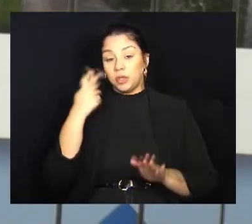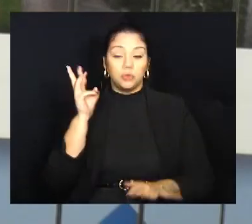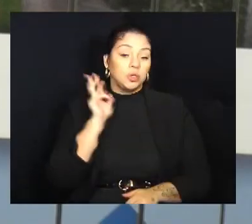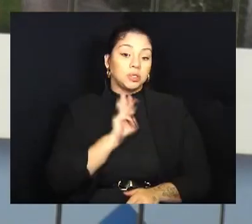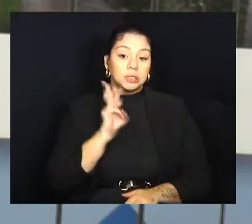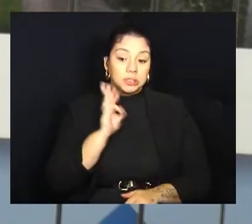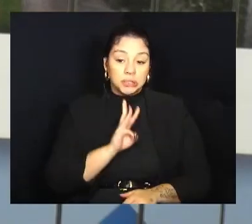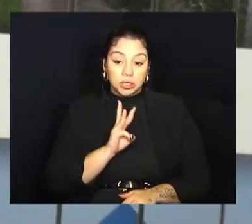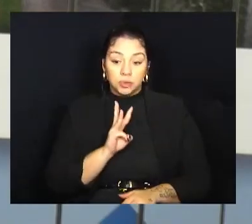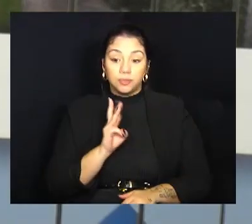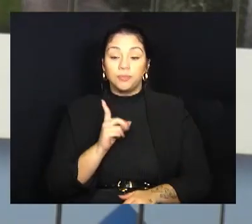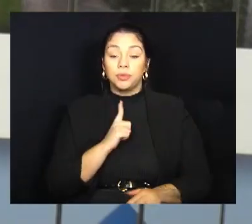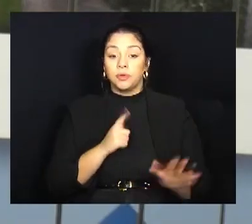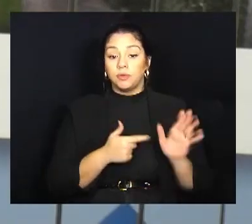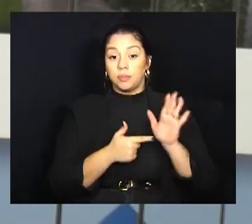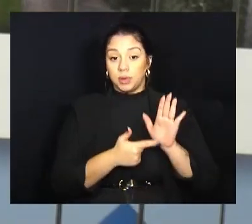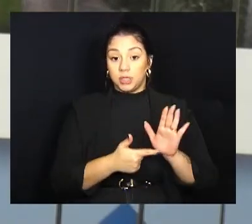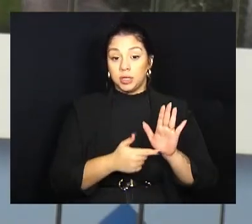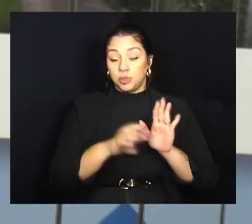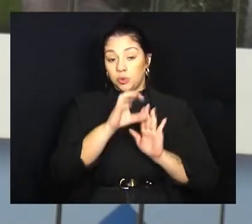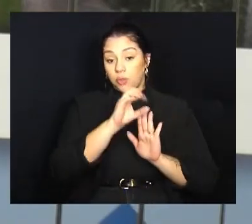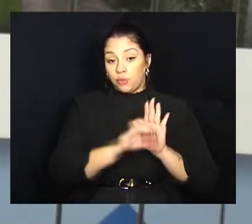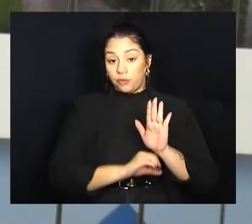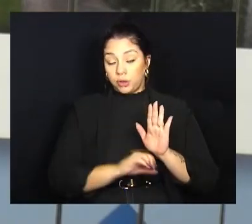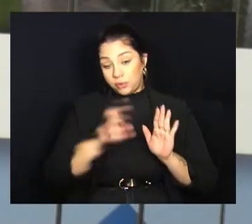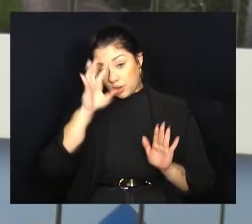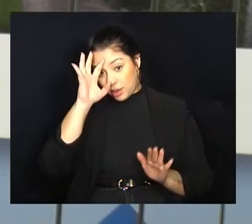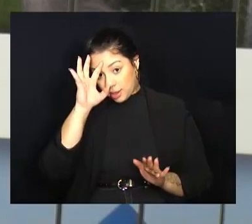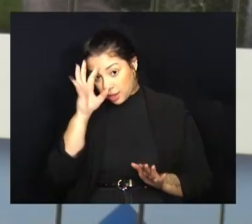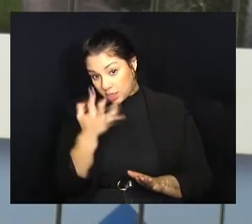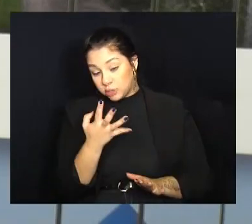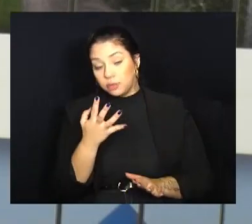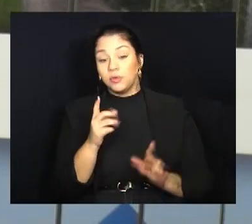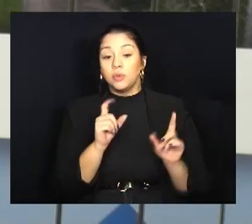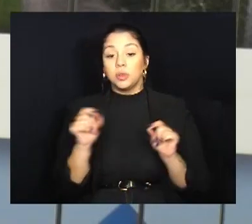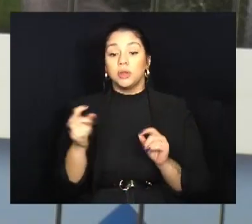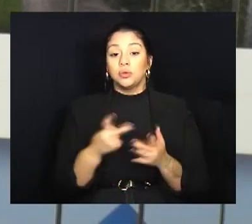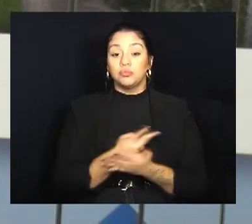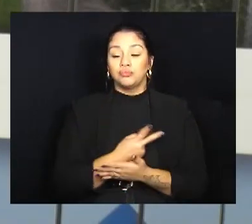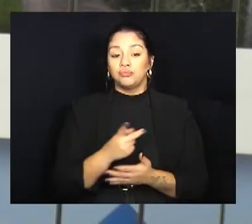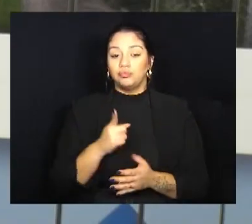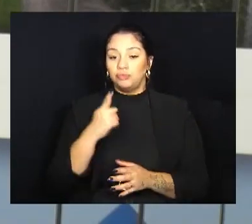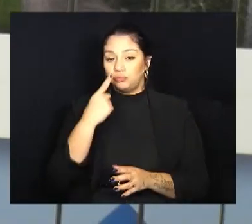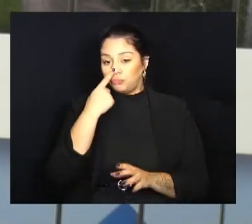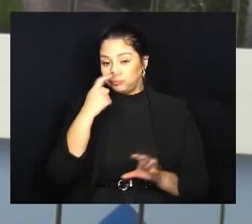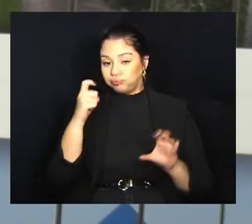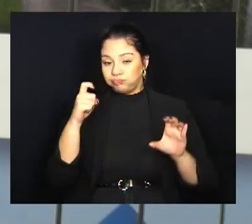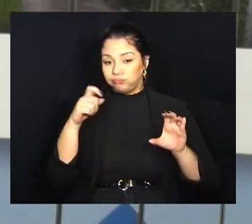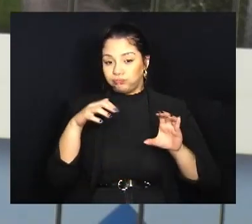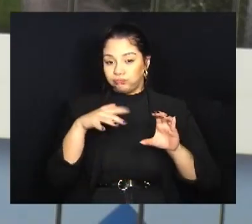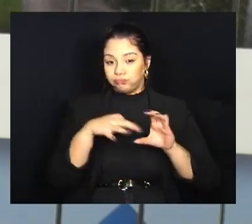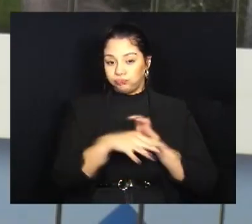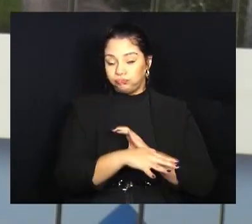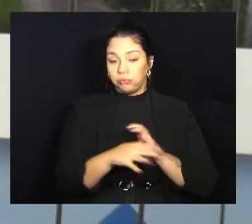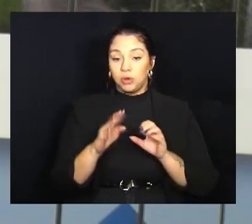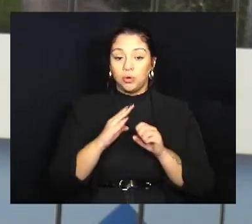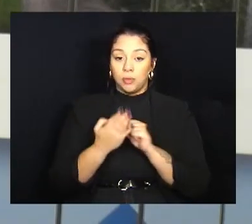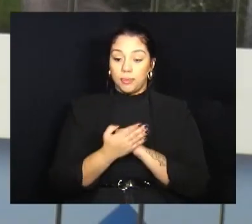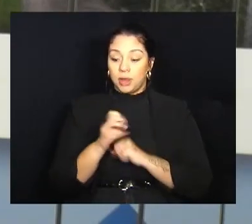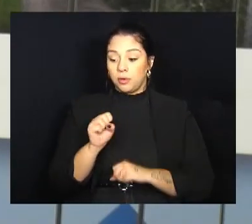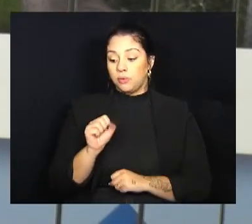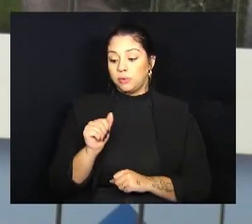Santos, que apresentou um ofício para resolver a situação do esgoto lá no bairro Satélite Íris